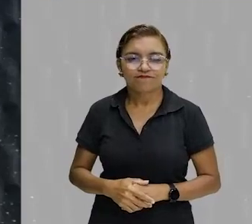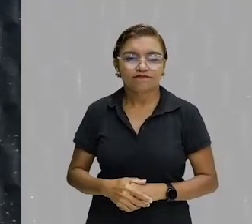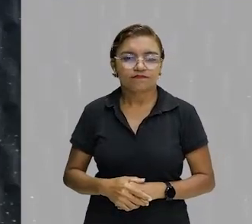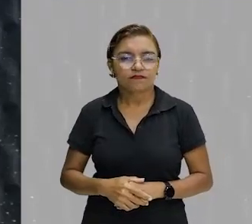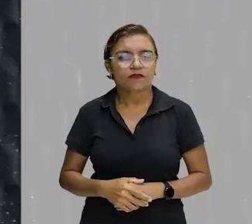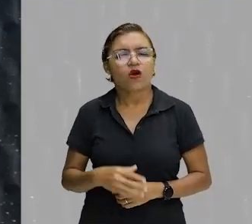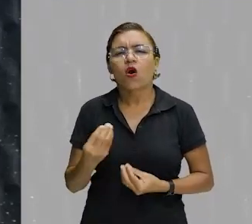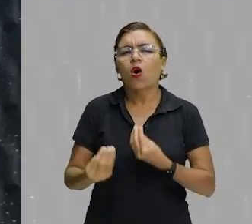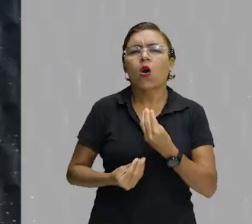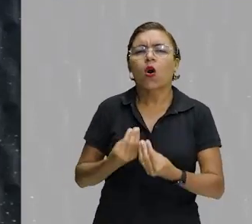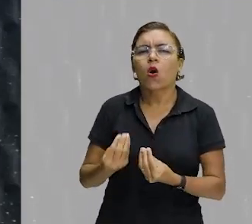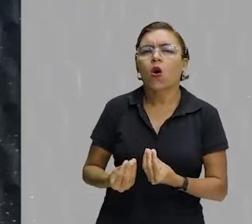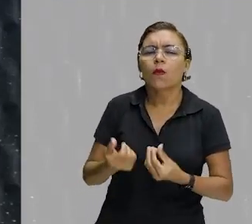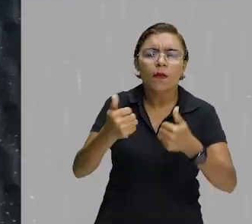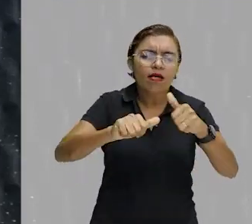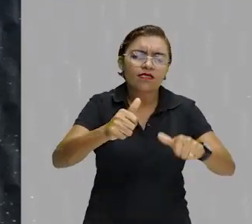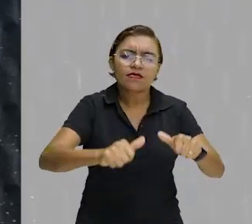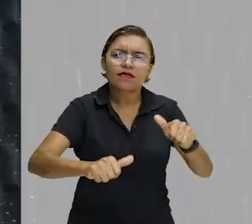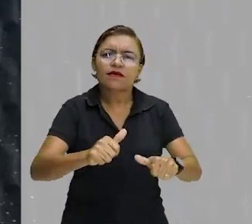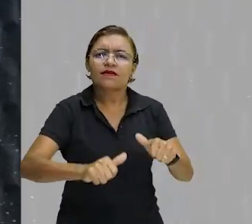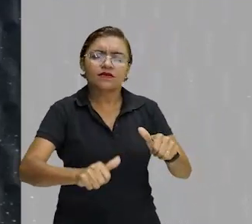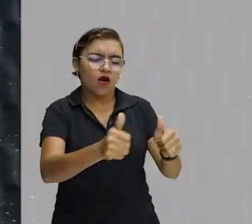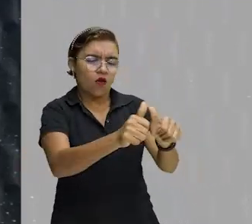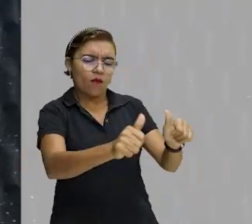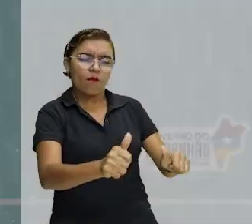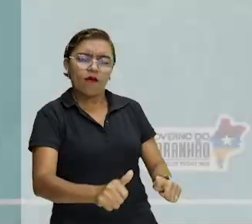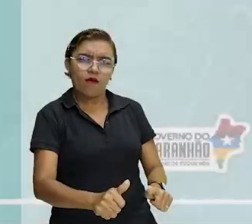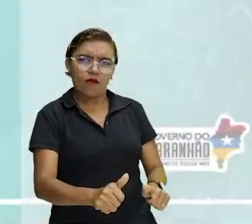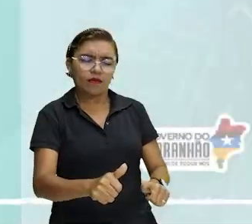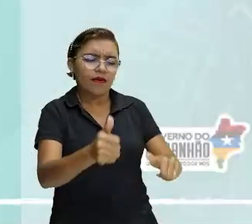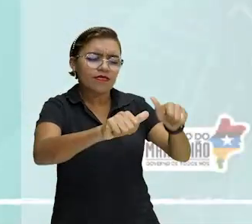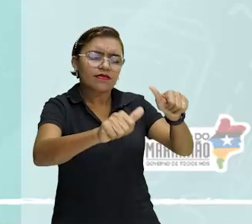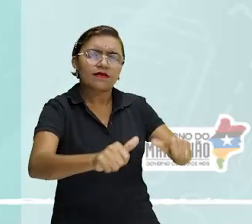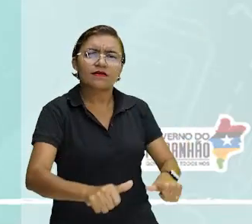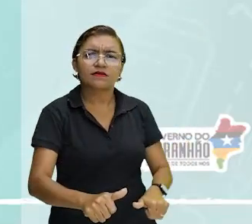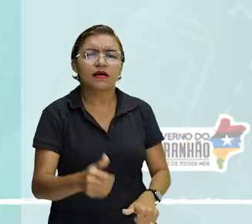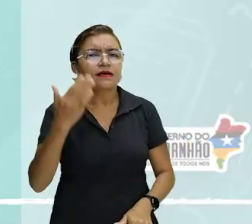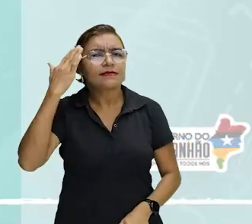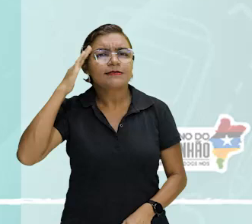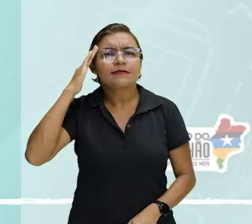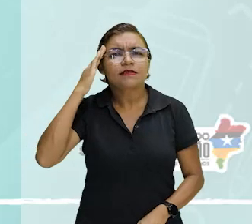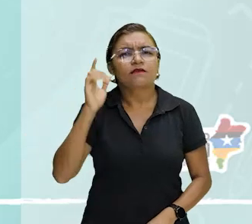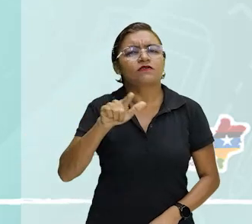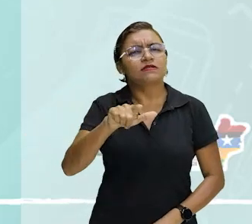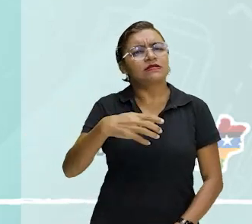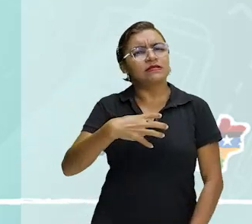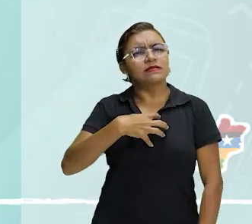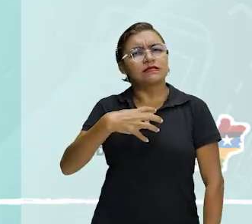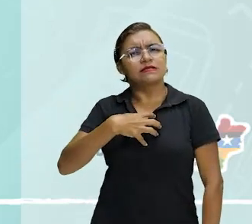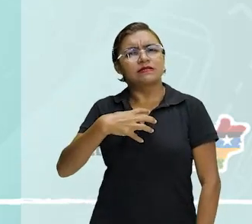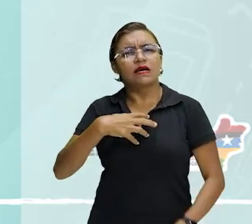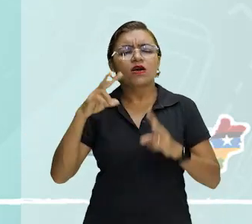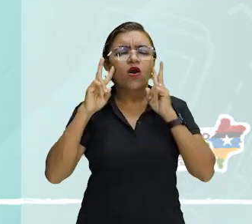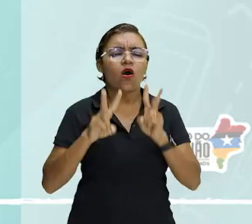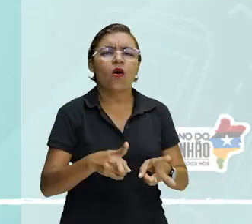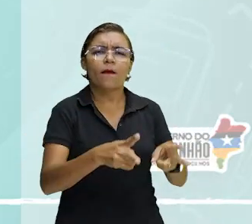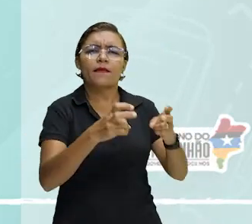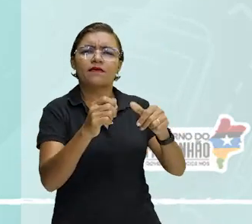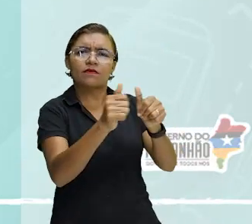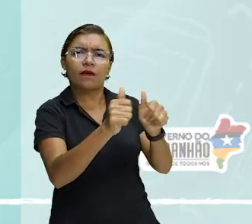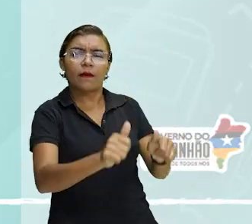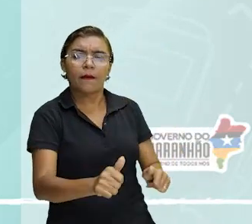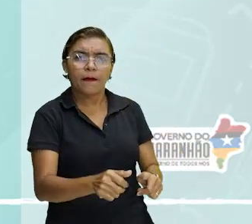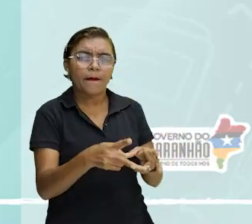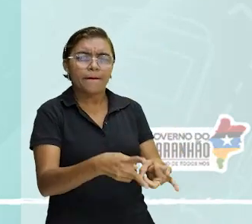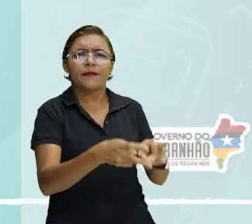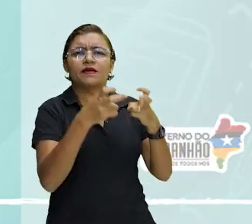Para analisar uma obra, é necessário que você entenda esses elementos intelectuais. O que você sente ao observar a obra, como você percebe